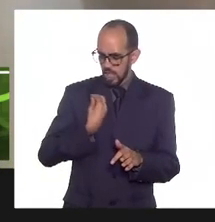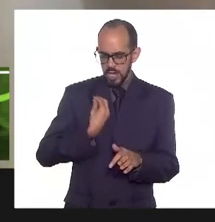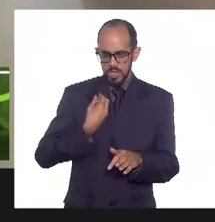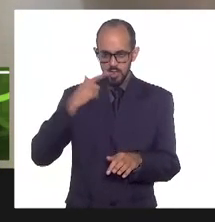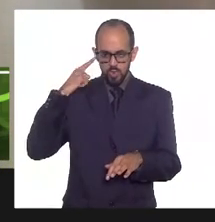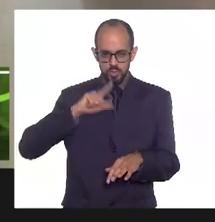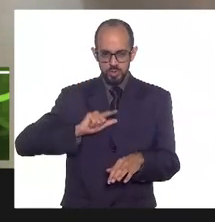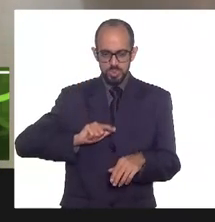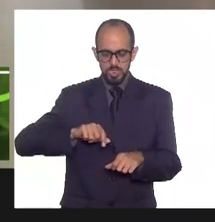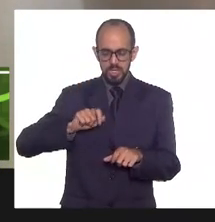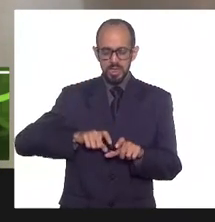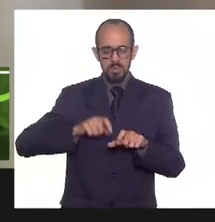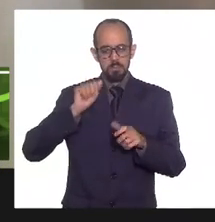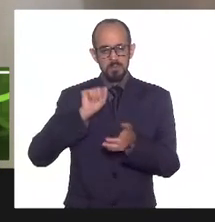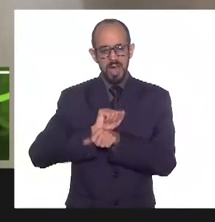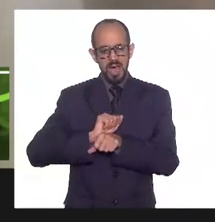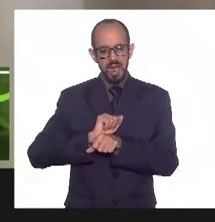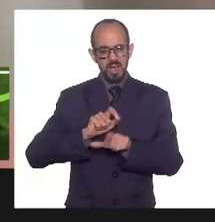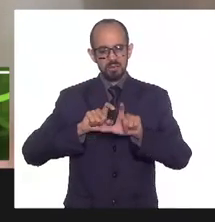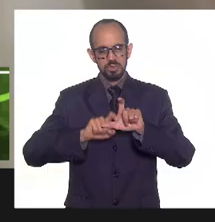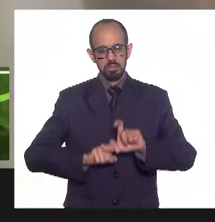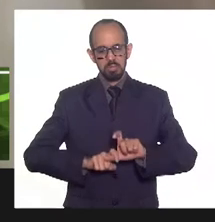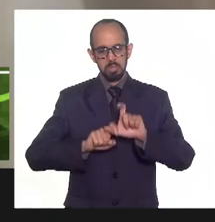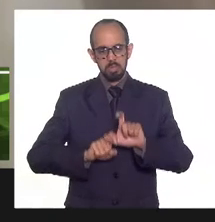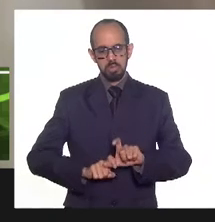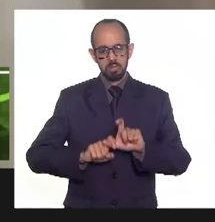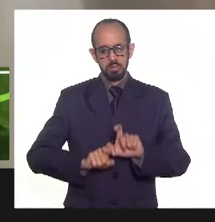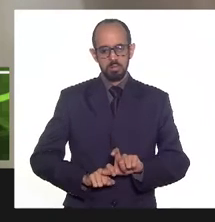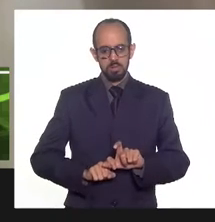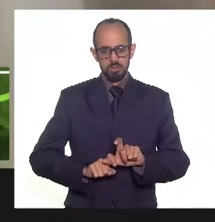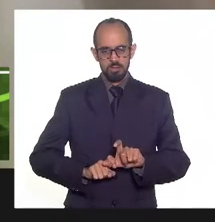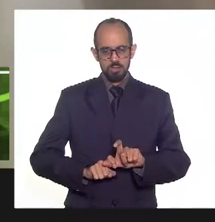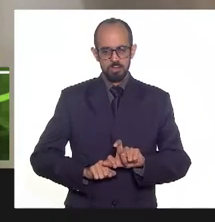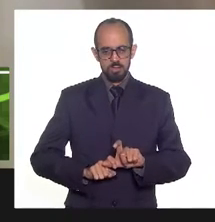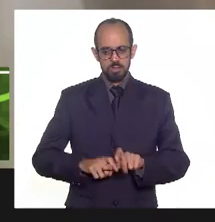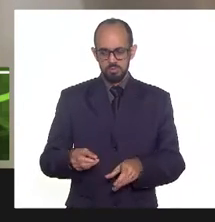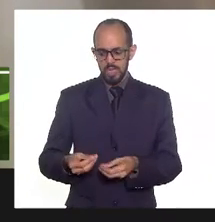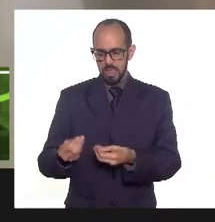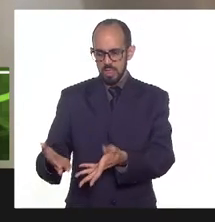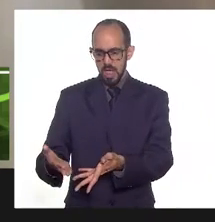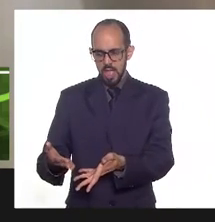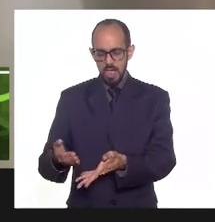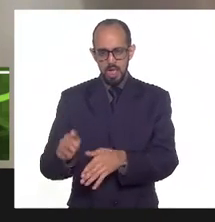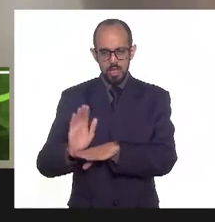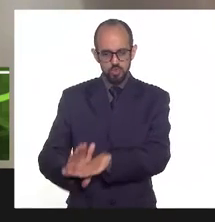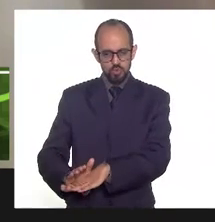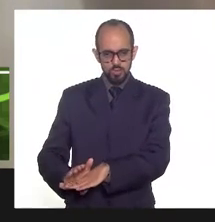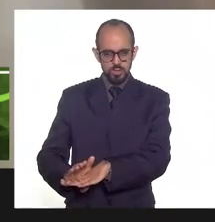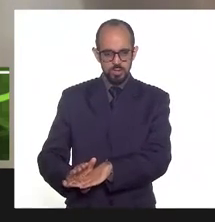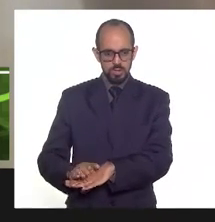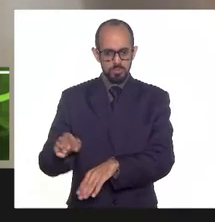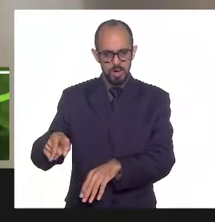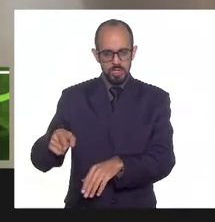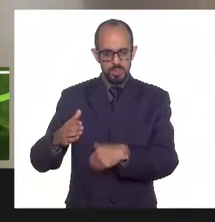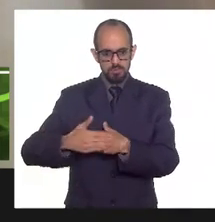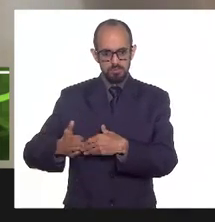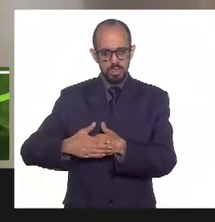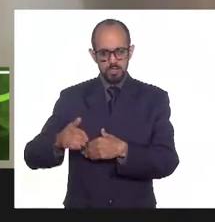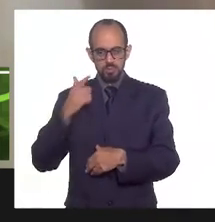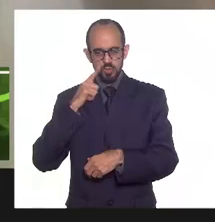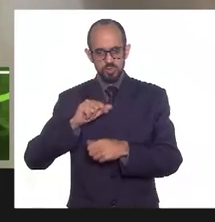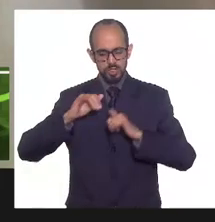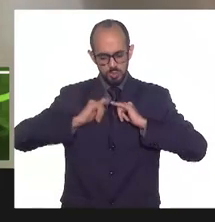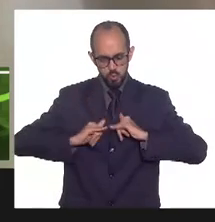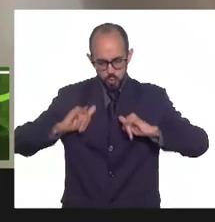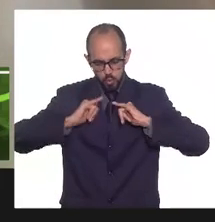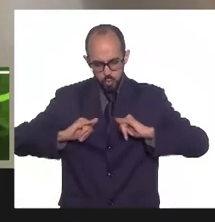com o paternalismo que se quer às vezes construir para a gente poder fazer passar informações para